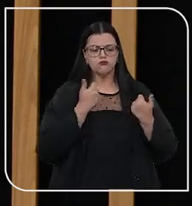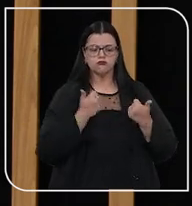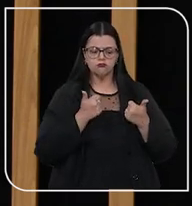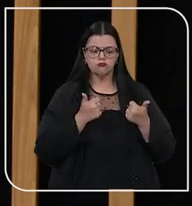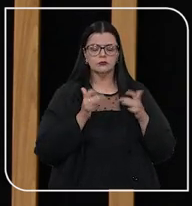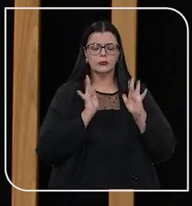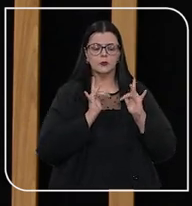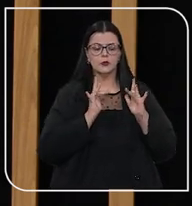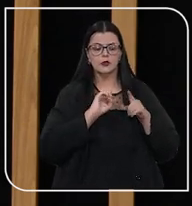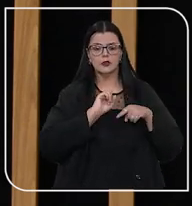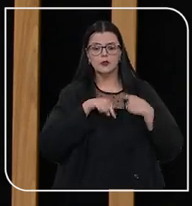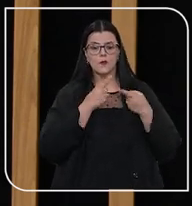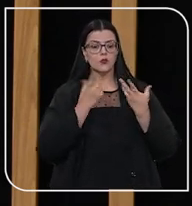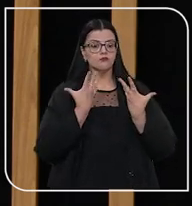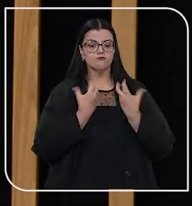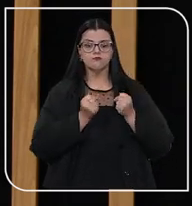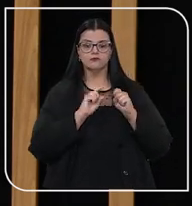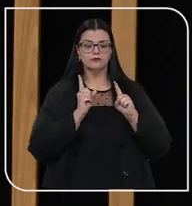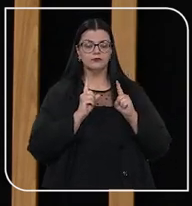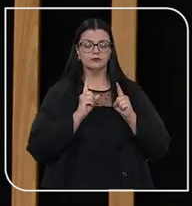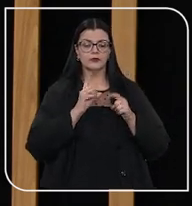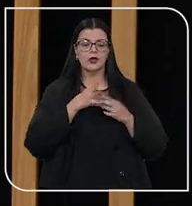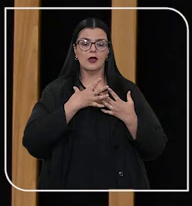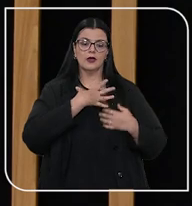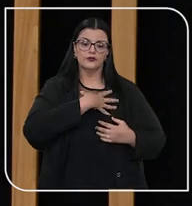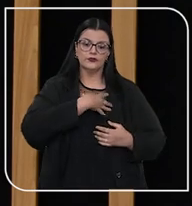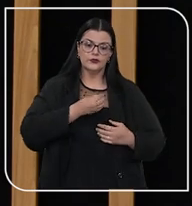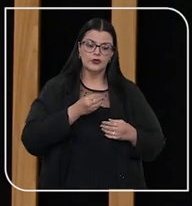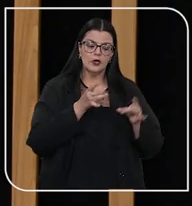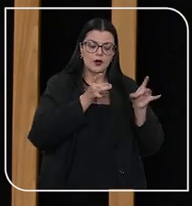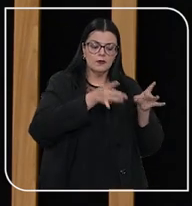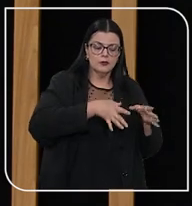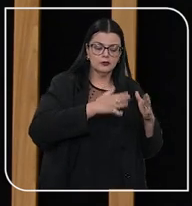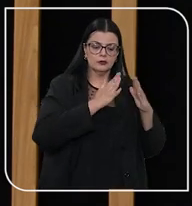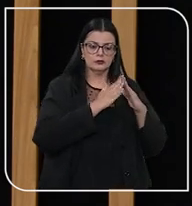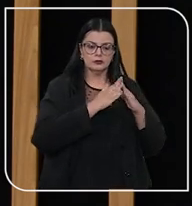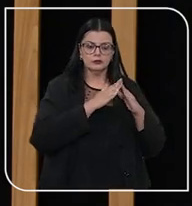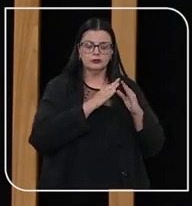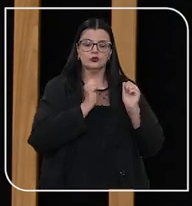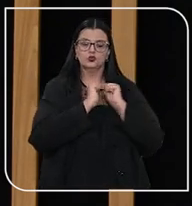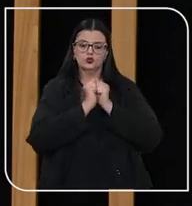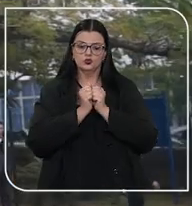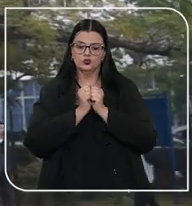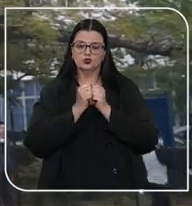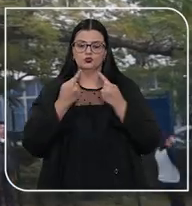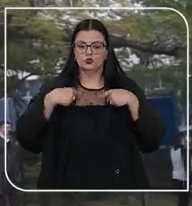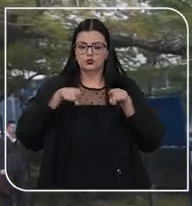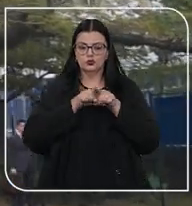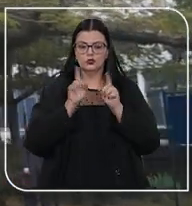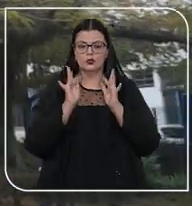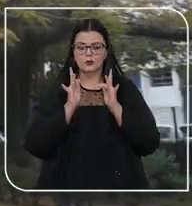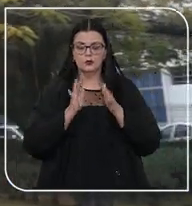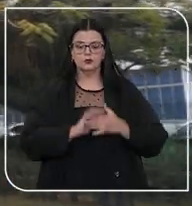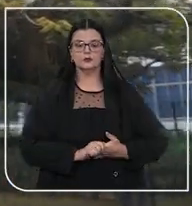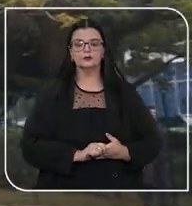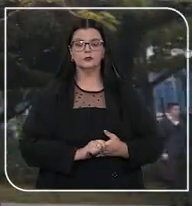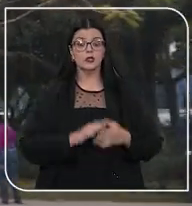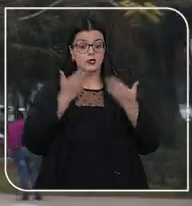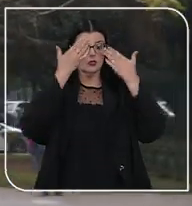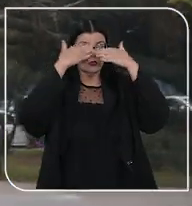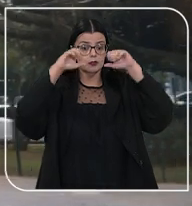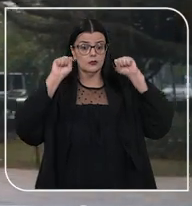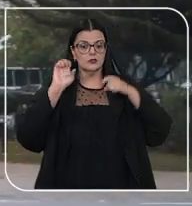com o namoro. No entanto, sem autorização dela, a filha deixou o lar para morar com o namorado. Para o Tribunal de Justiça de